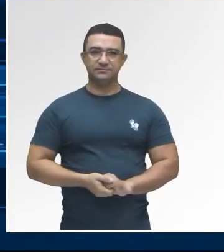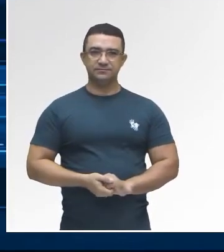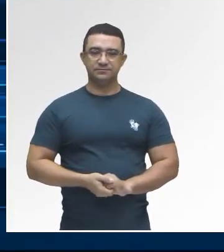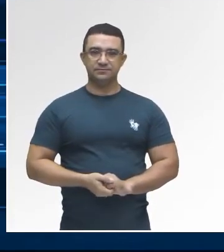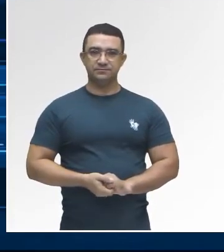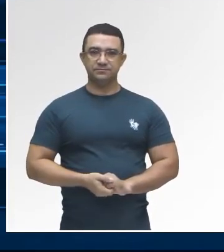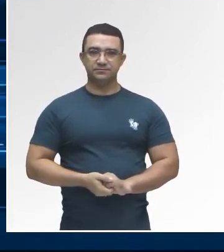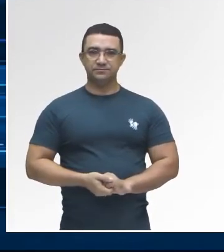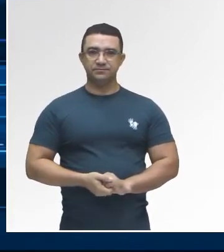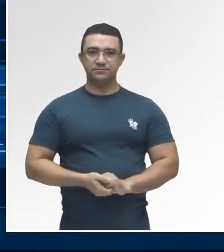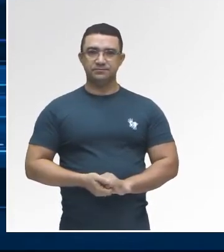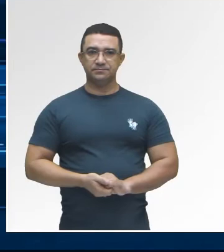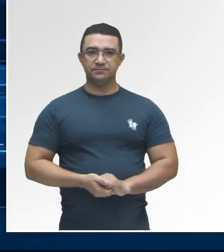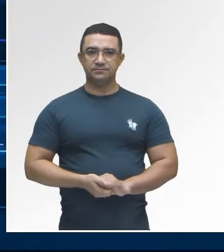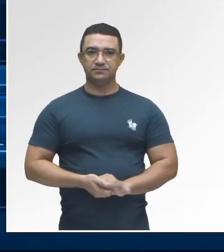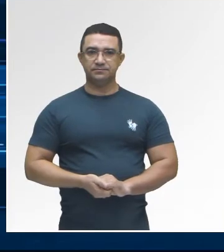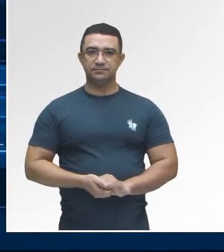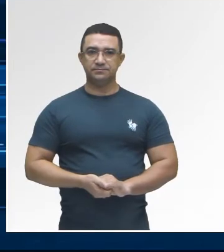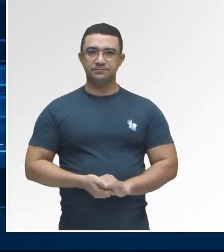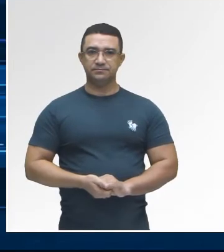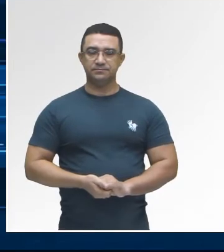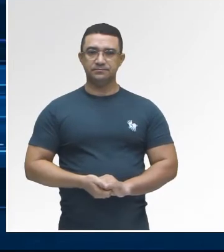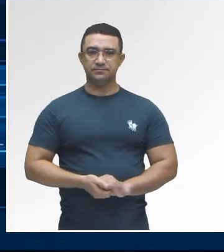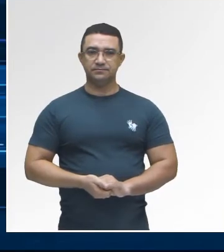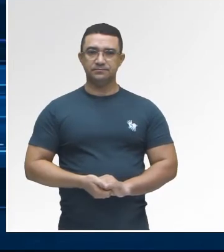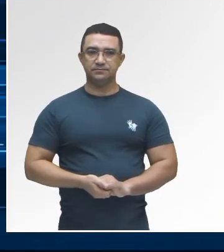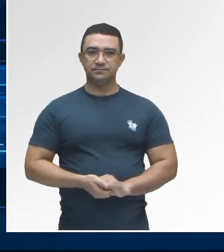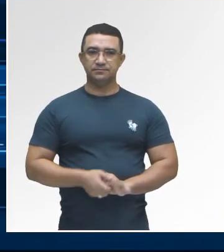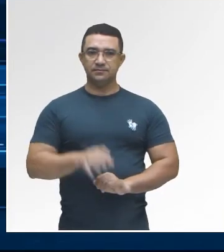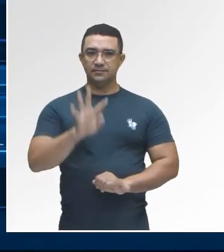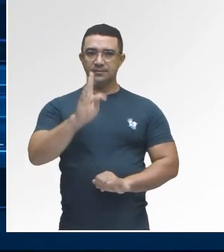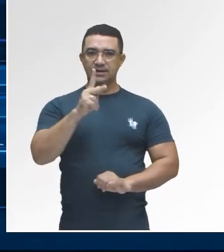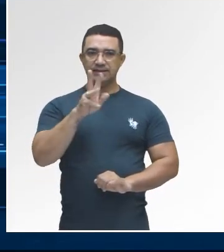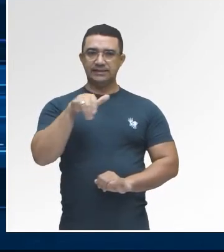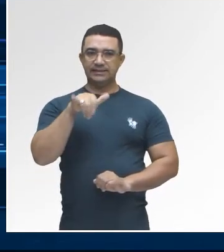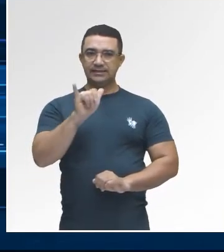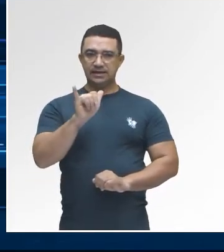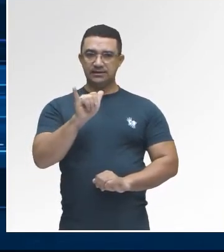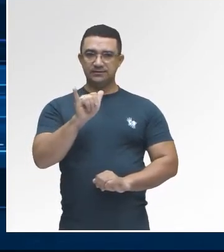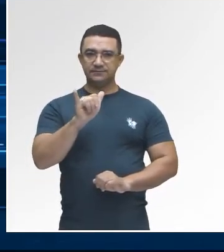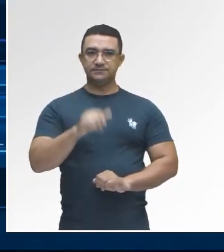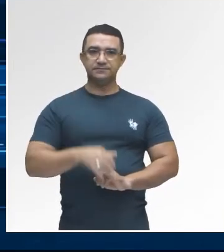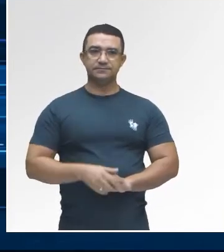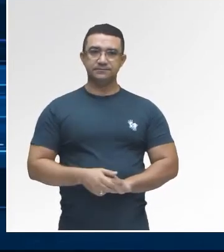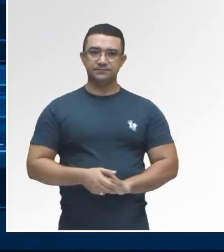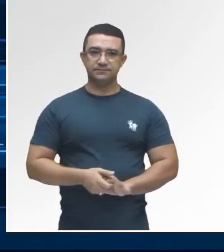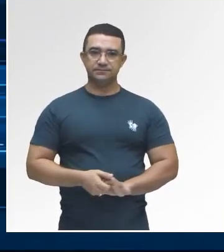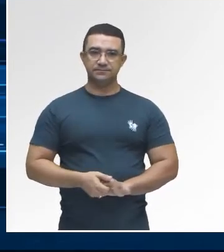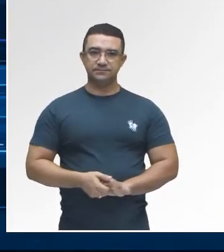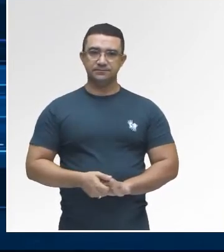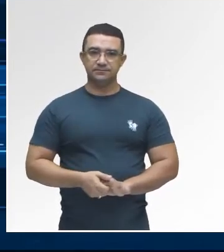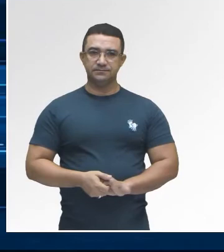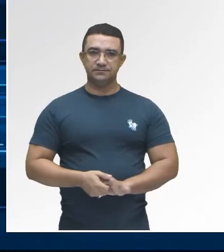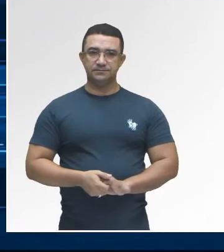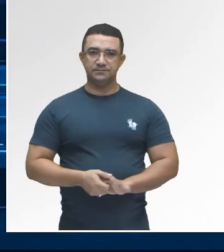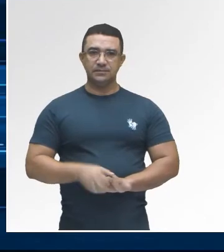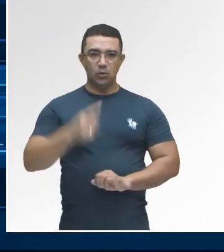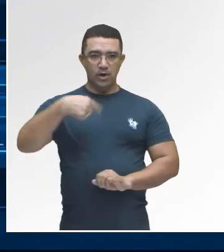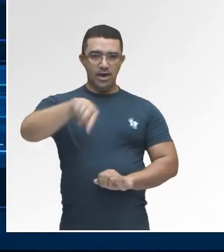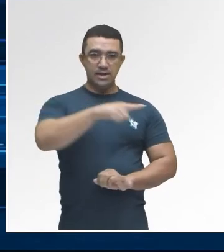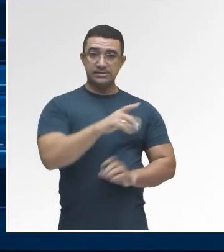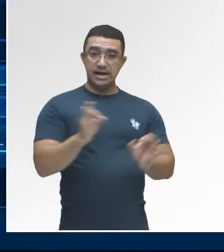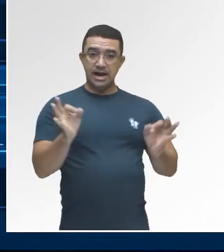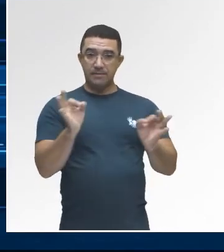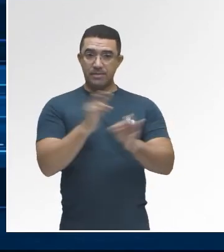está seen, ok? E a última frase lá embaixo eu tenho they have just arrived from Belfast, ok? Em